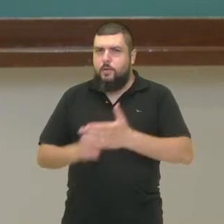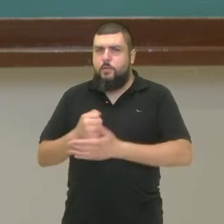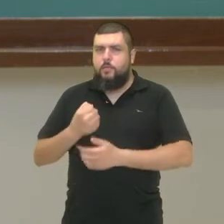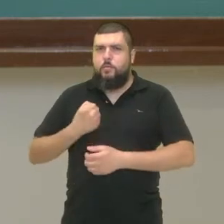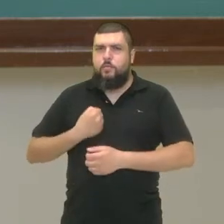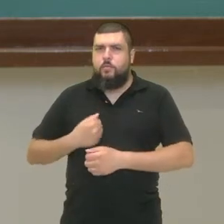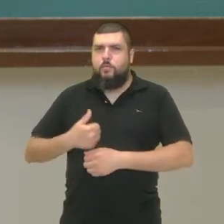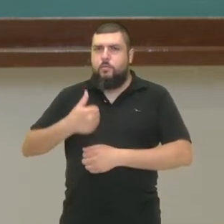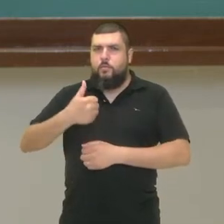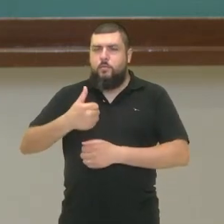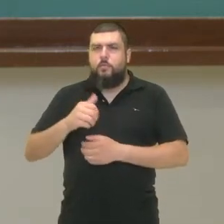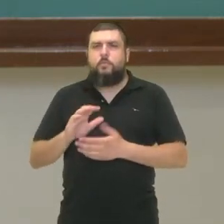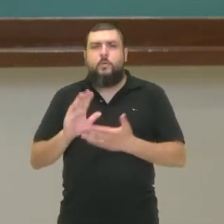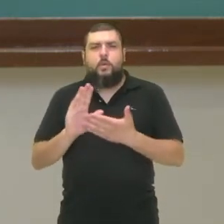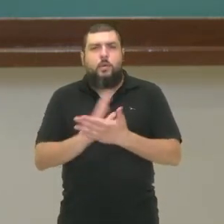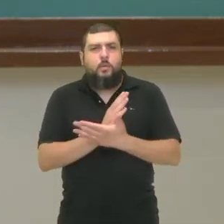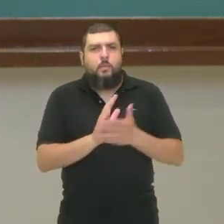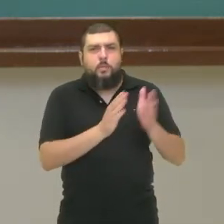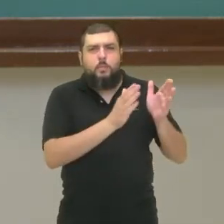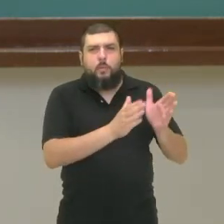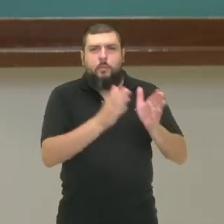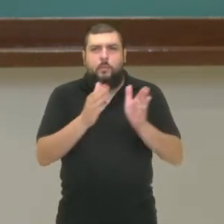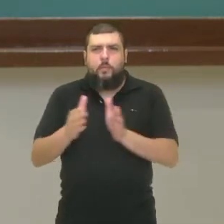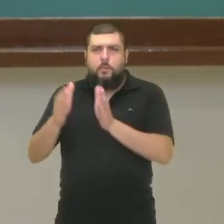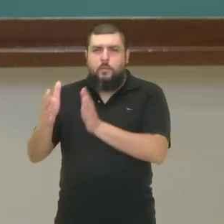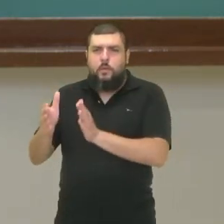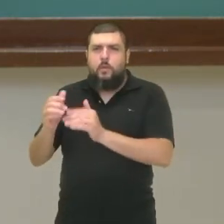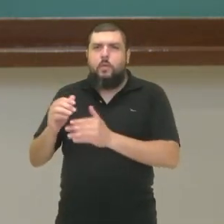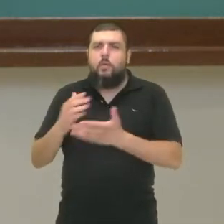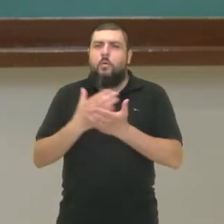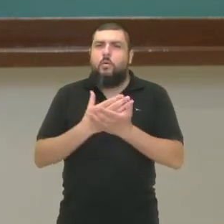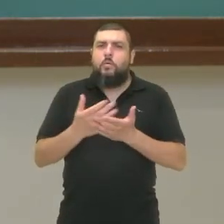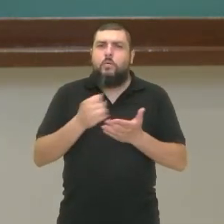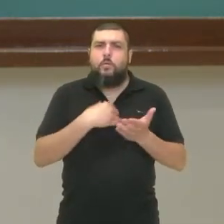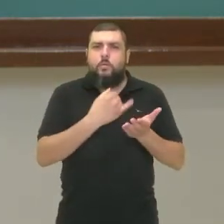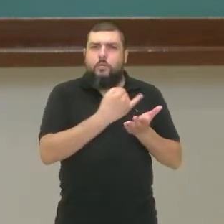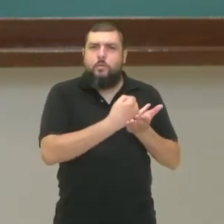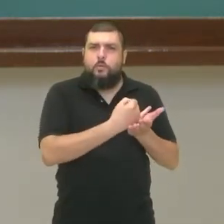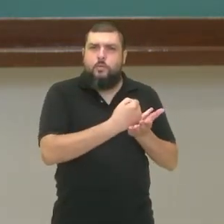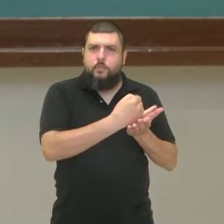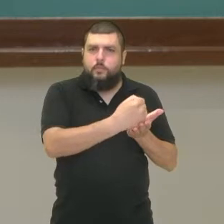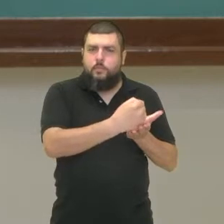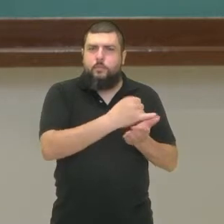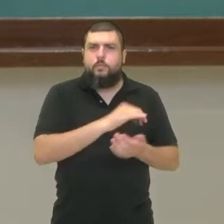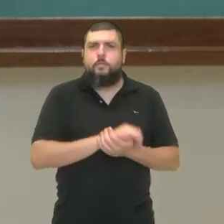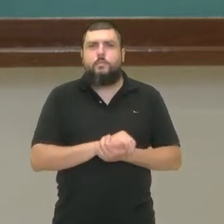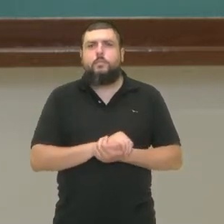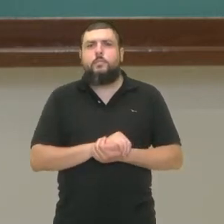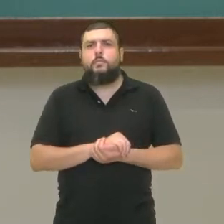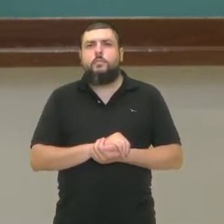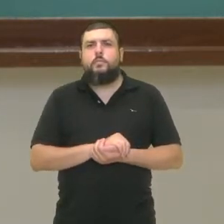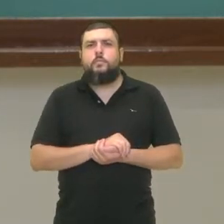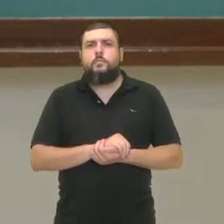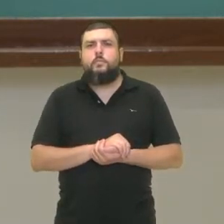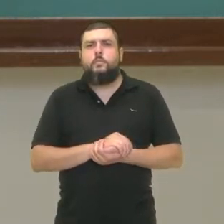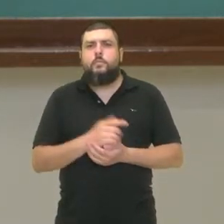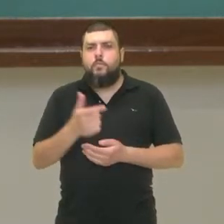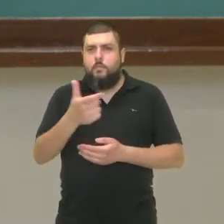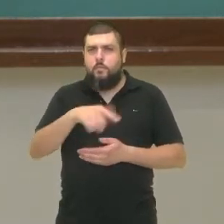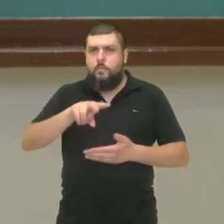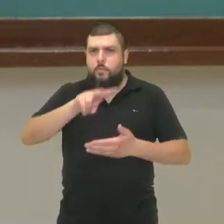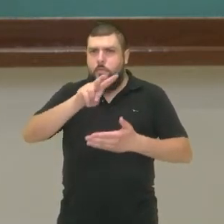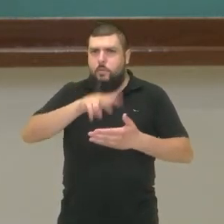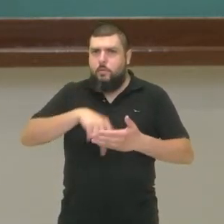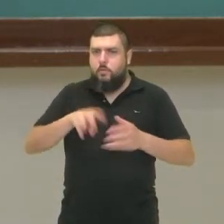preparei assim, em partes, e vamos começar pela introdução. Te convido a ler novamente comigo aqui o